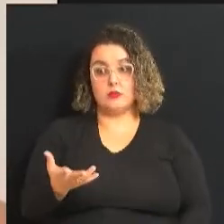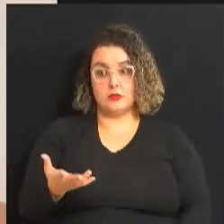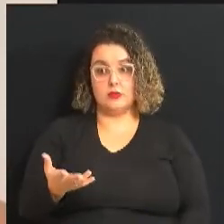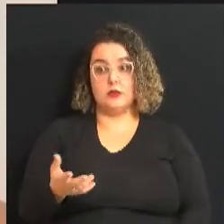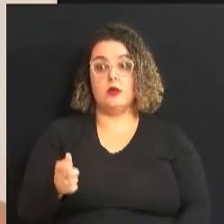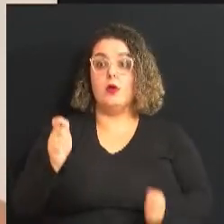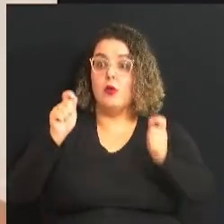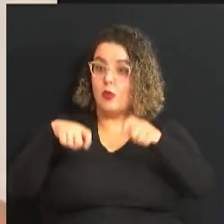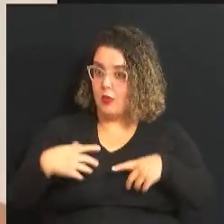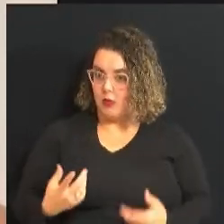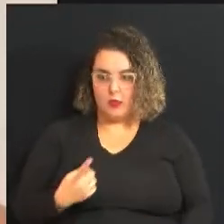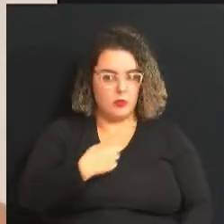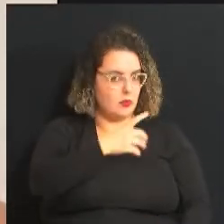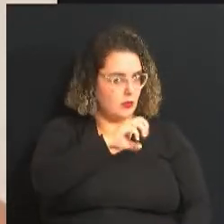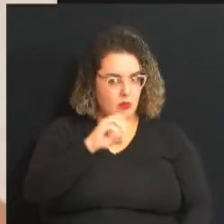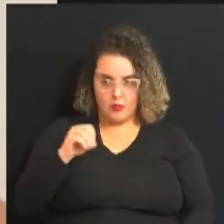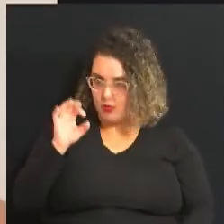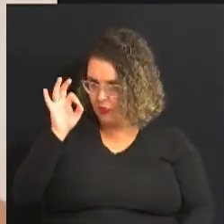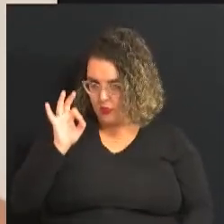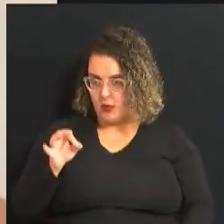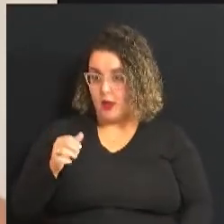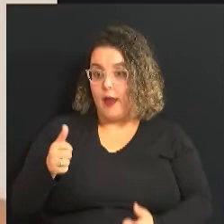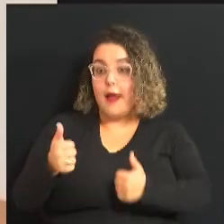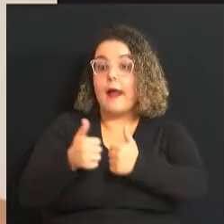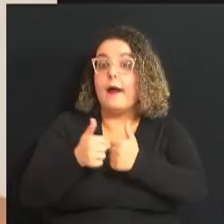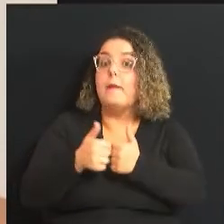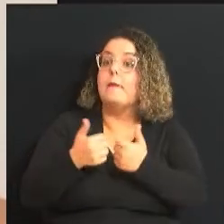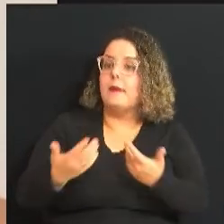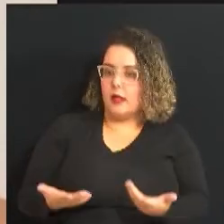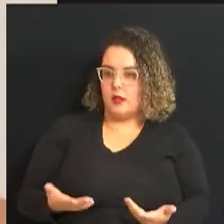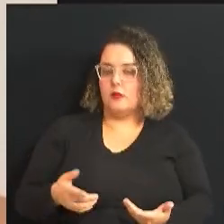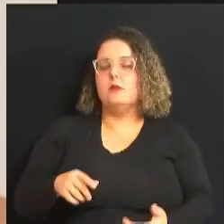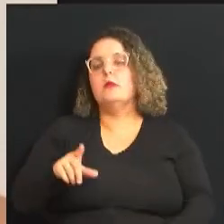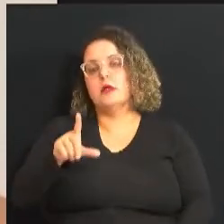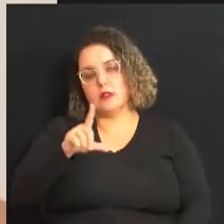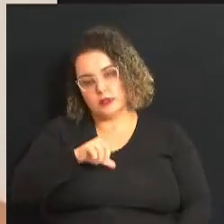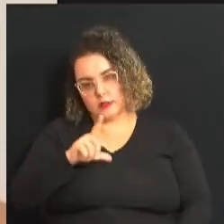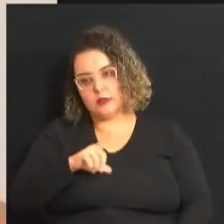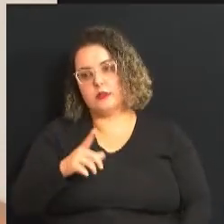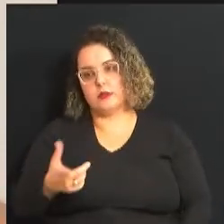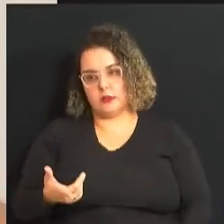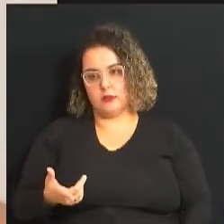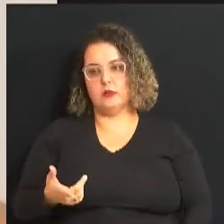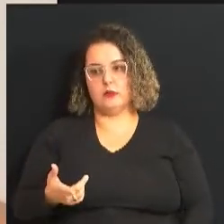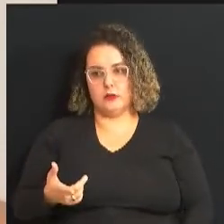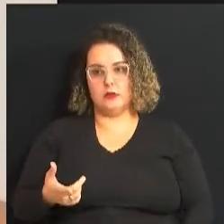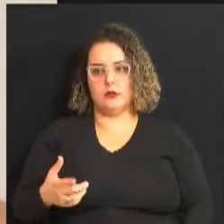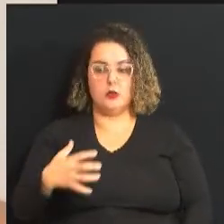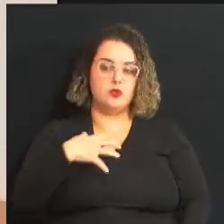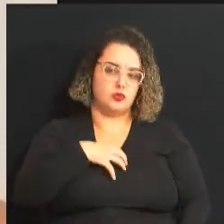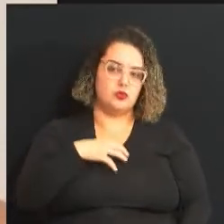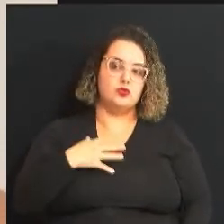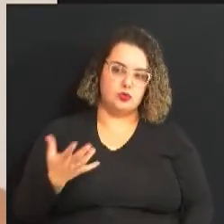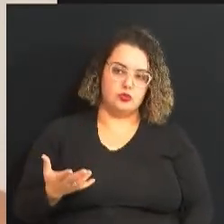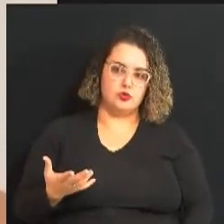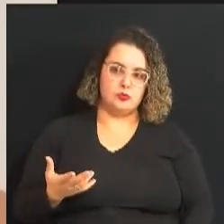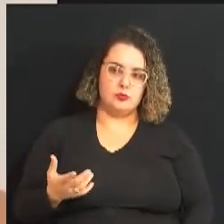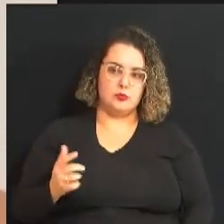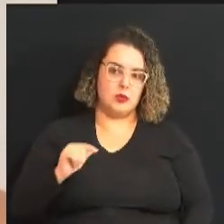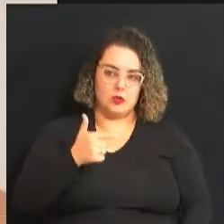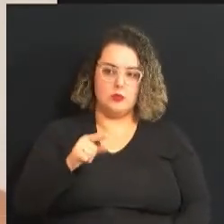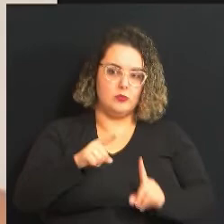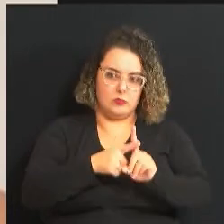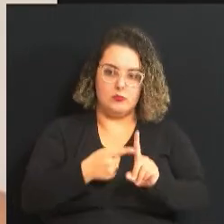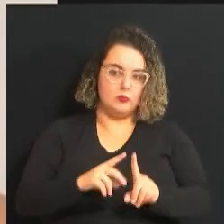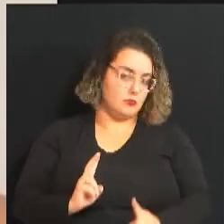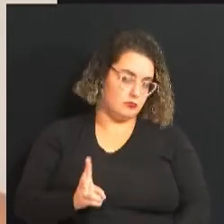é 100%, é próxima a ter, mas é considerado um método de contraceptivo, só que é definitivo.